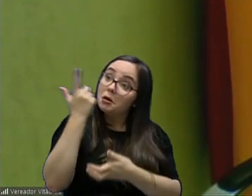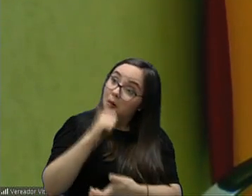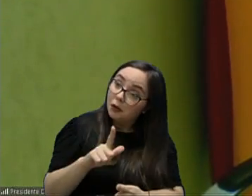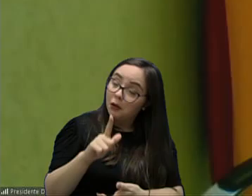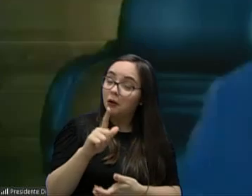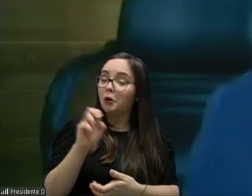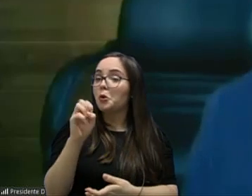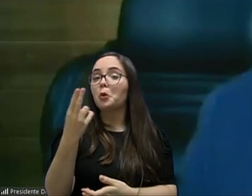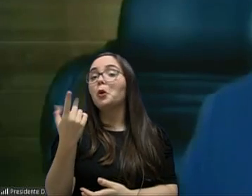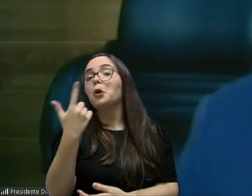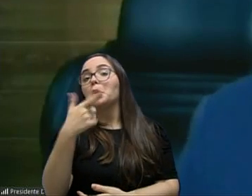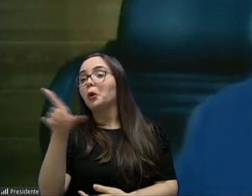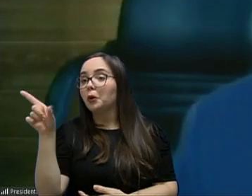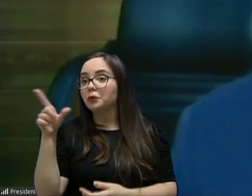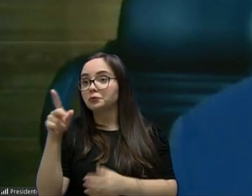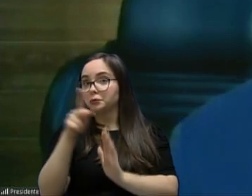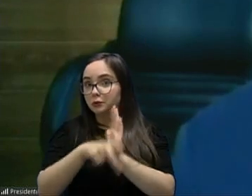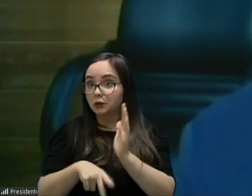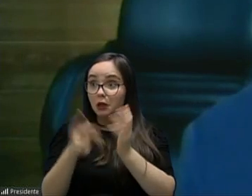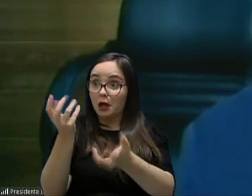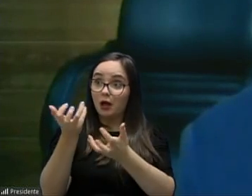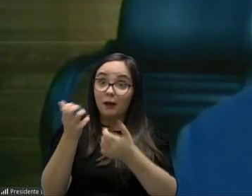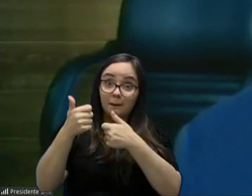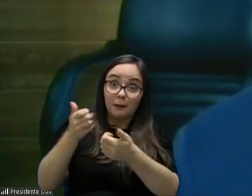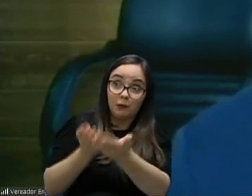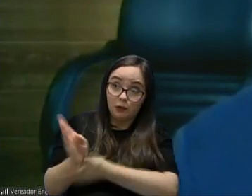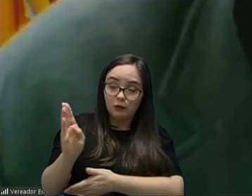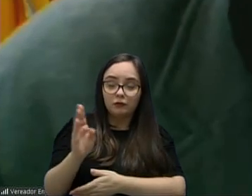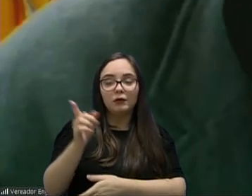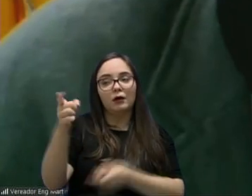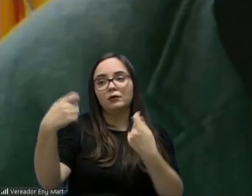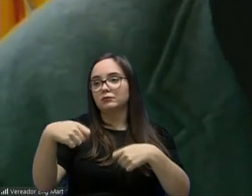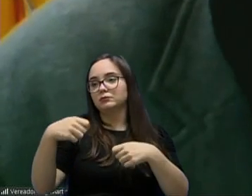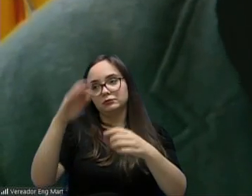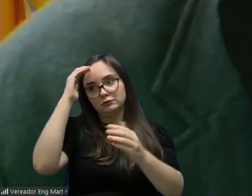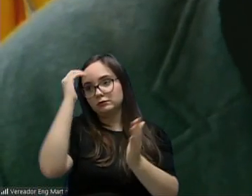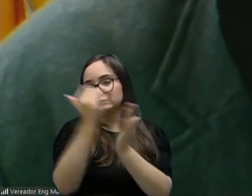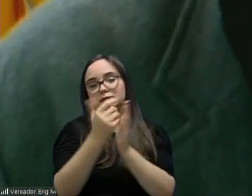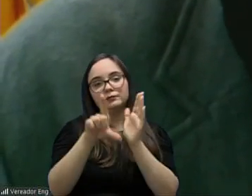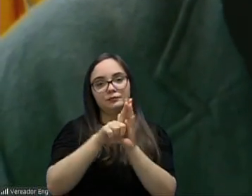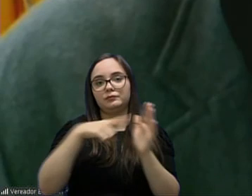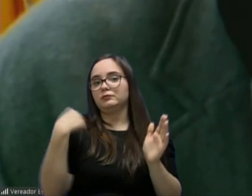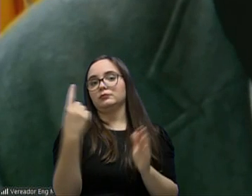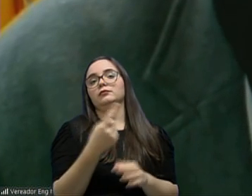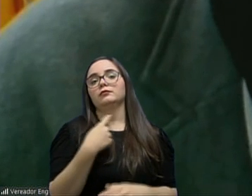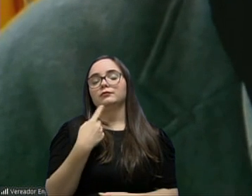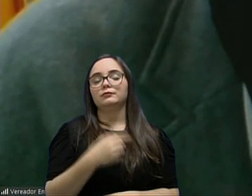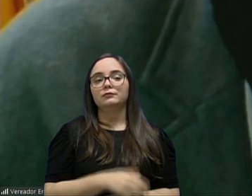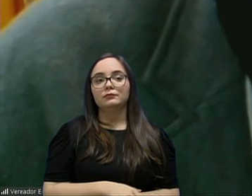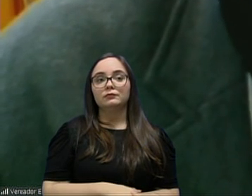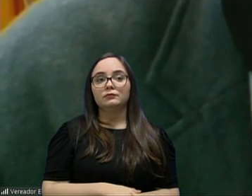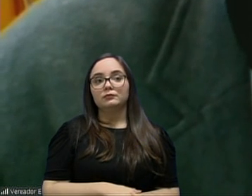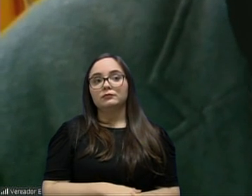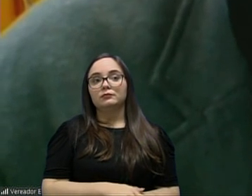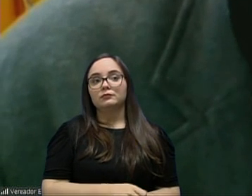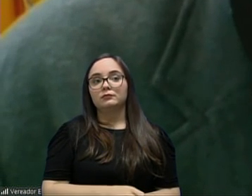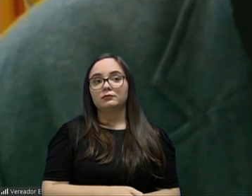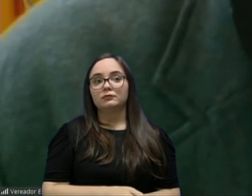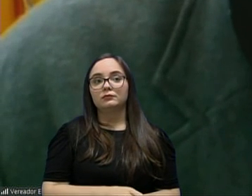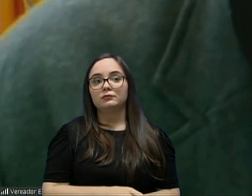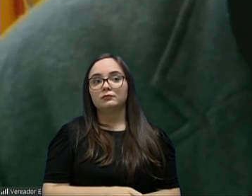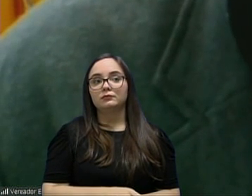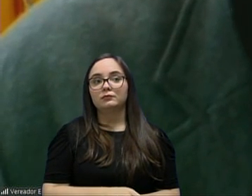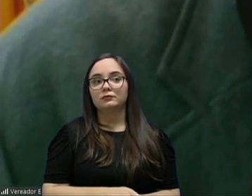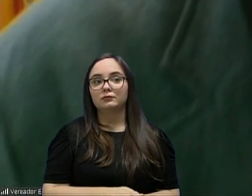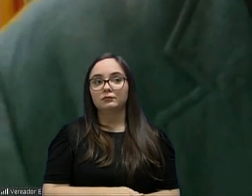só nesse, mas em qualquer outro projeto. Senhor presidente, eu queria deixar claro que só é obrigado